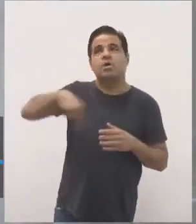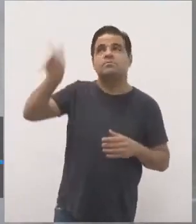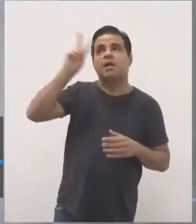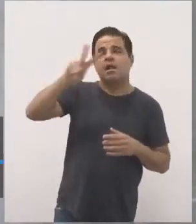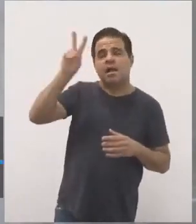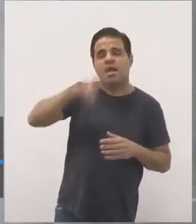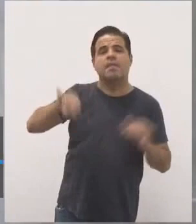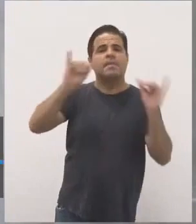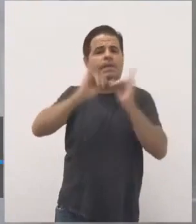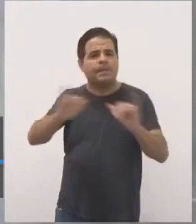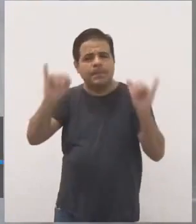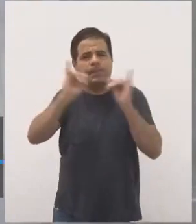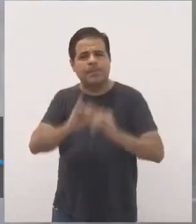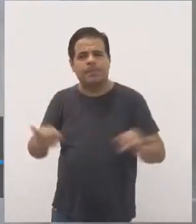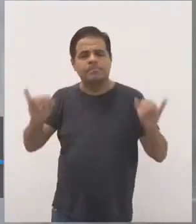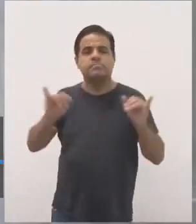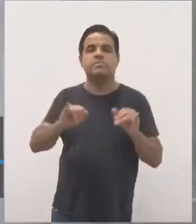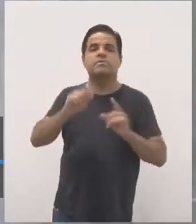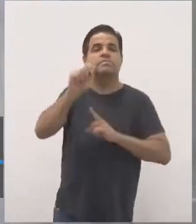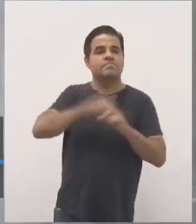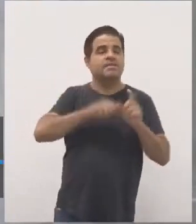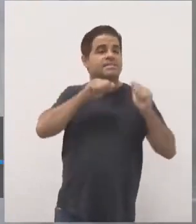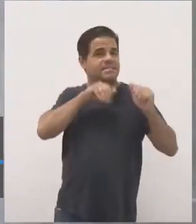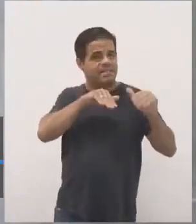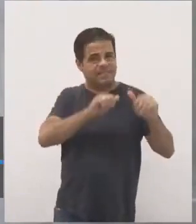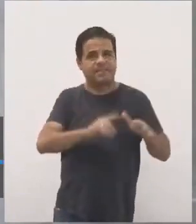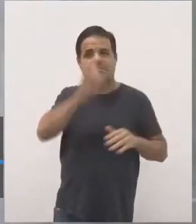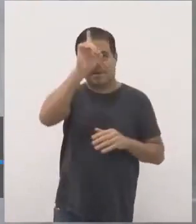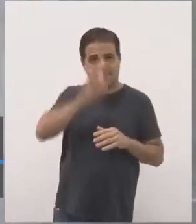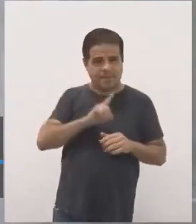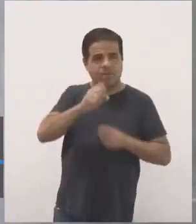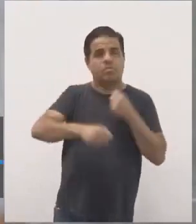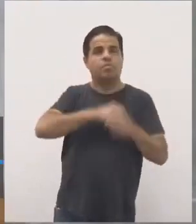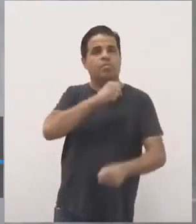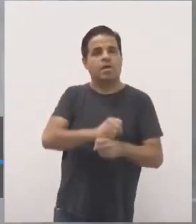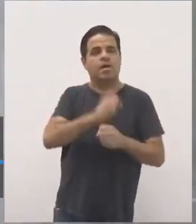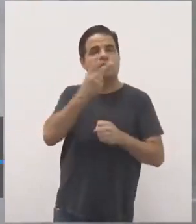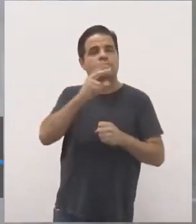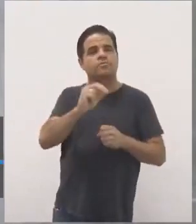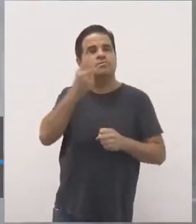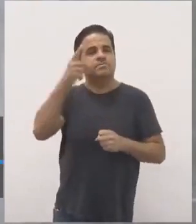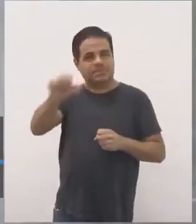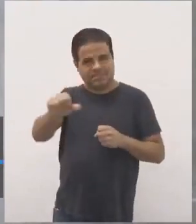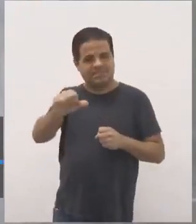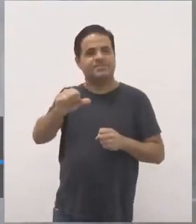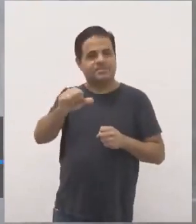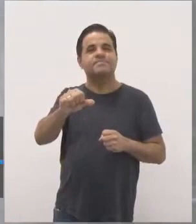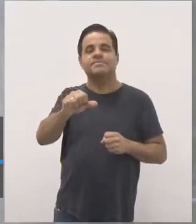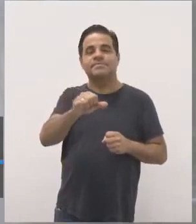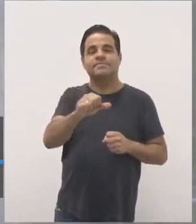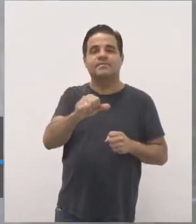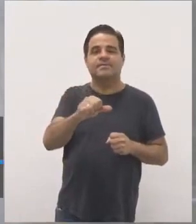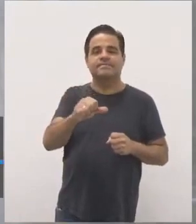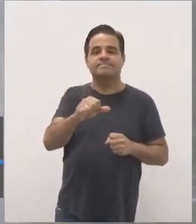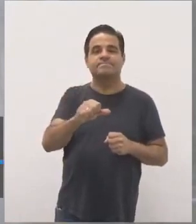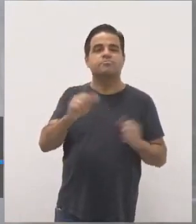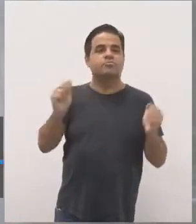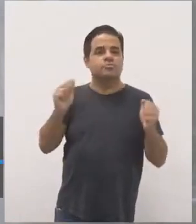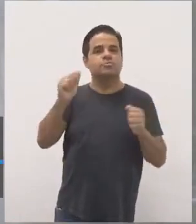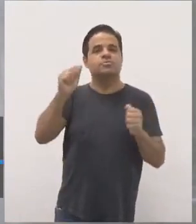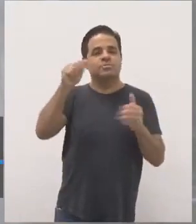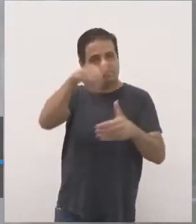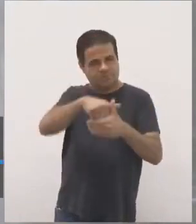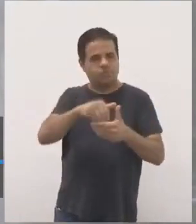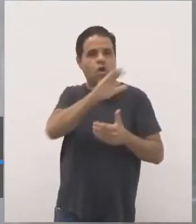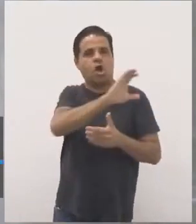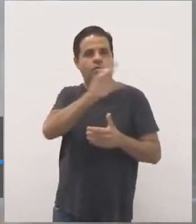da campanha do Setembro Amarelo, que foi feita em 2019, né, aí pelo Conviva,